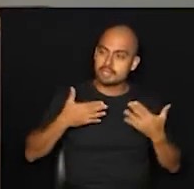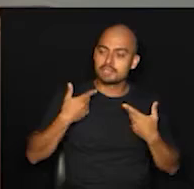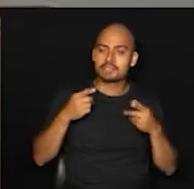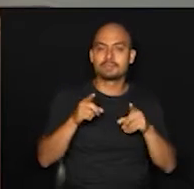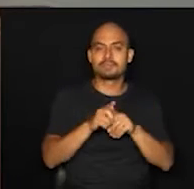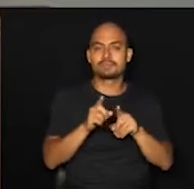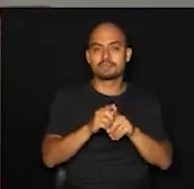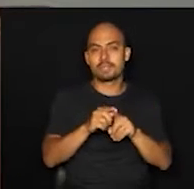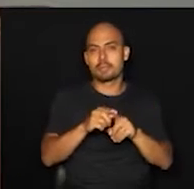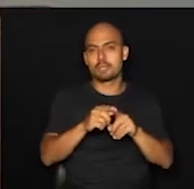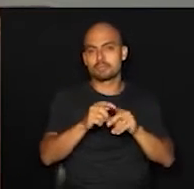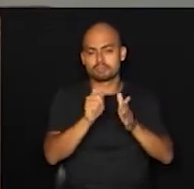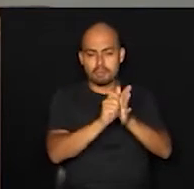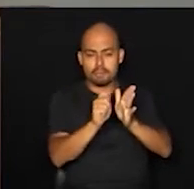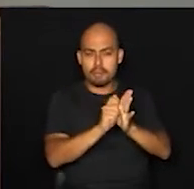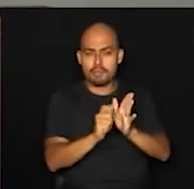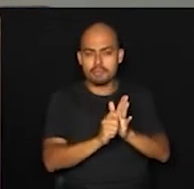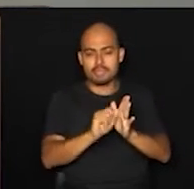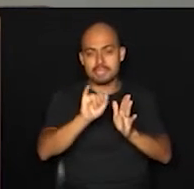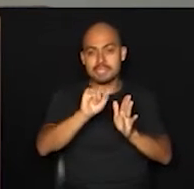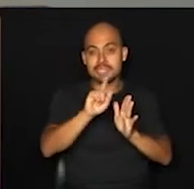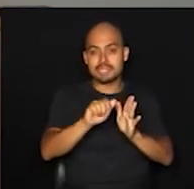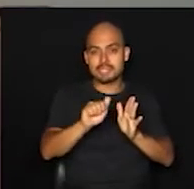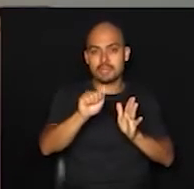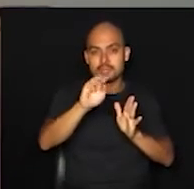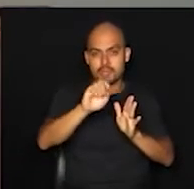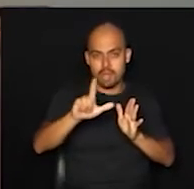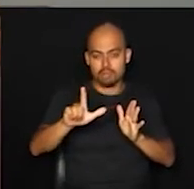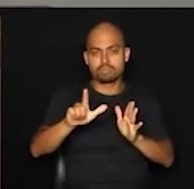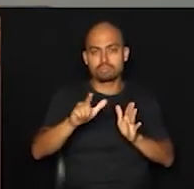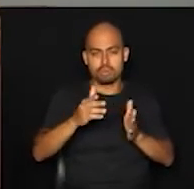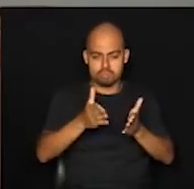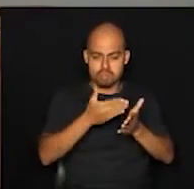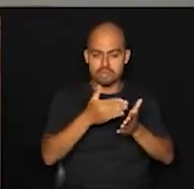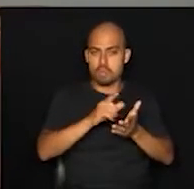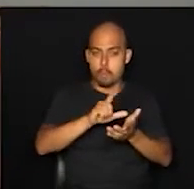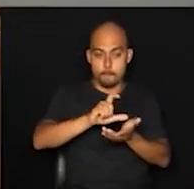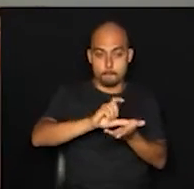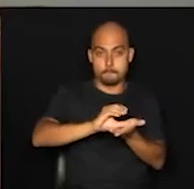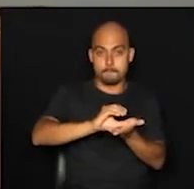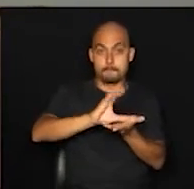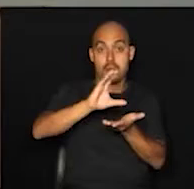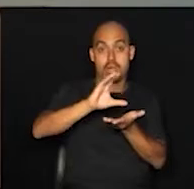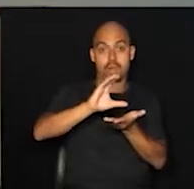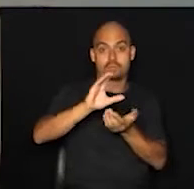a autobiografia de Dona Isabel do Brasil. É um livro grande, vou até mostrar para os